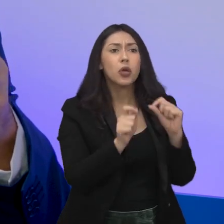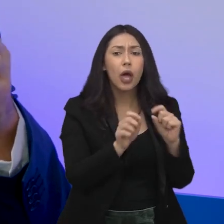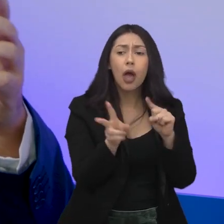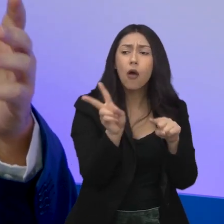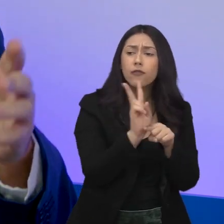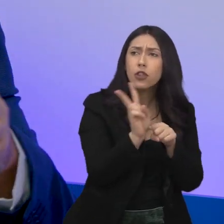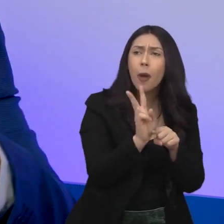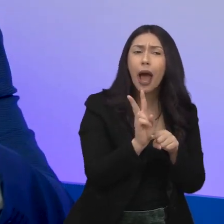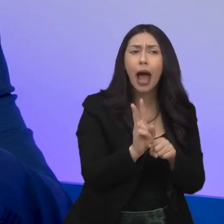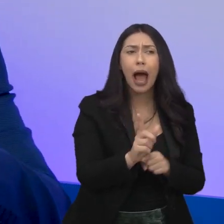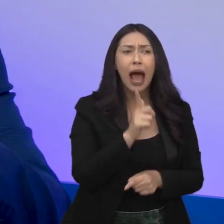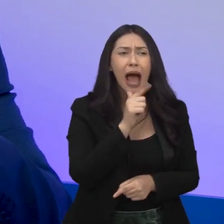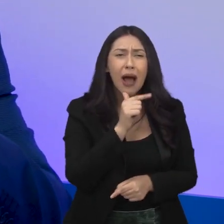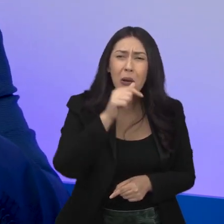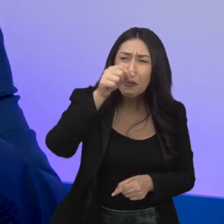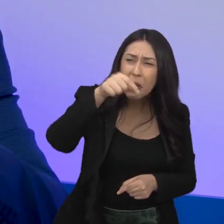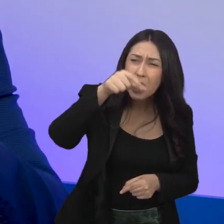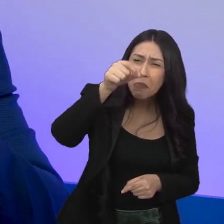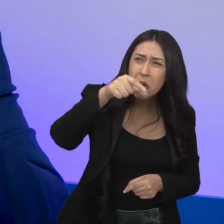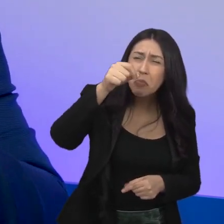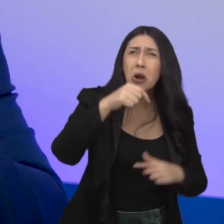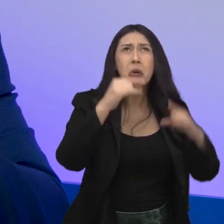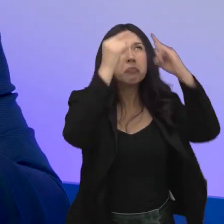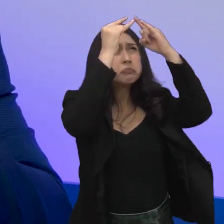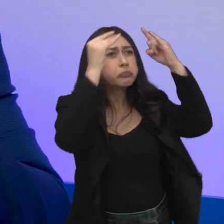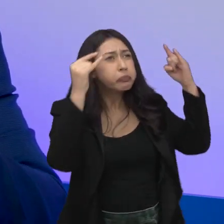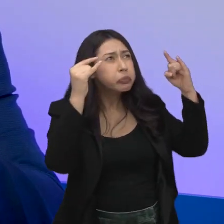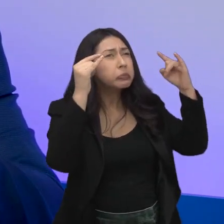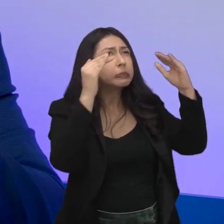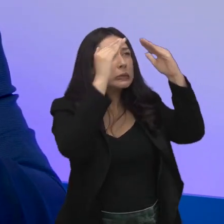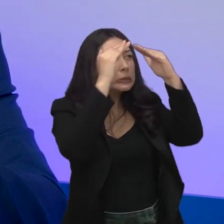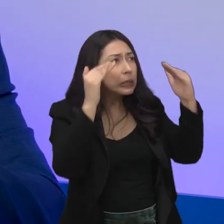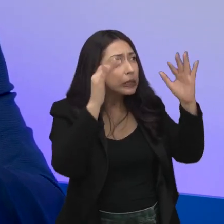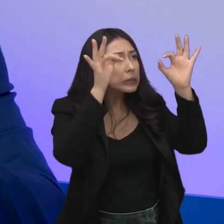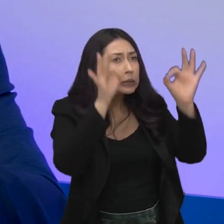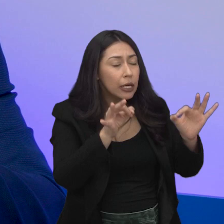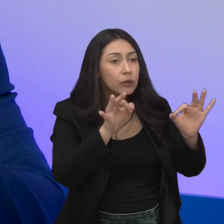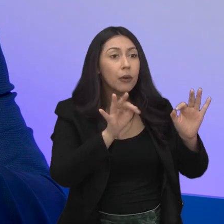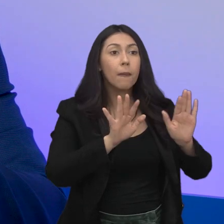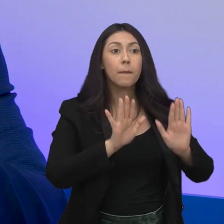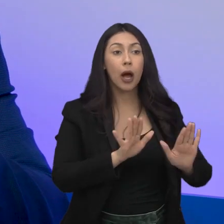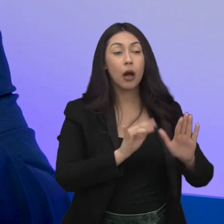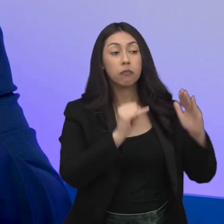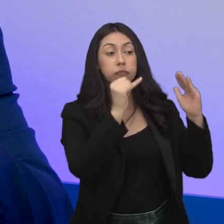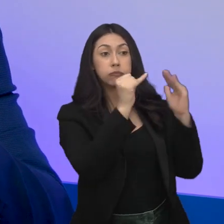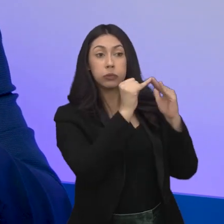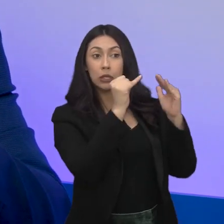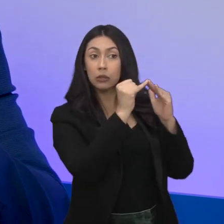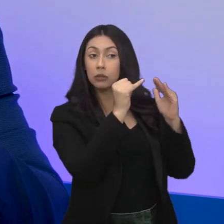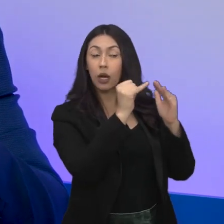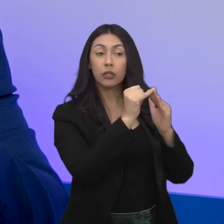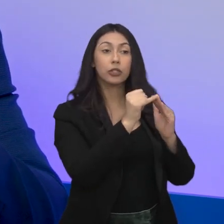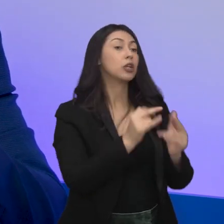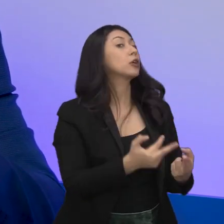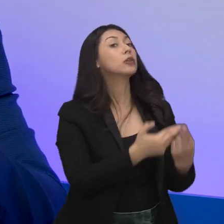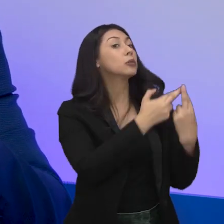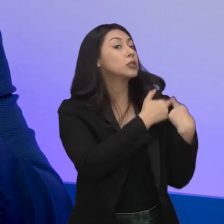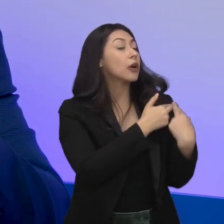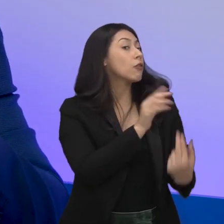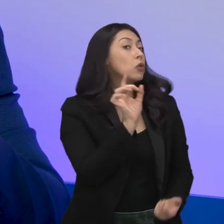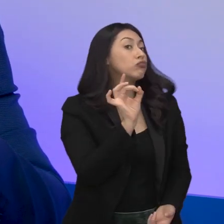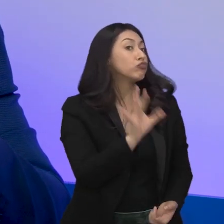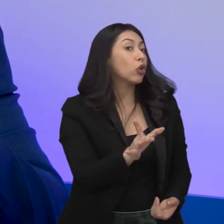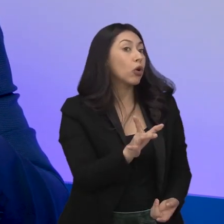está algum vazamento, telhado, conservação. Não, a imobiliária, ao fazer a administração, ela fica sobre a